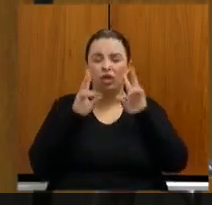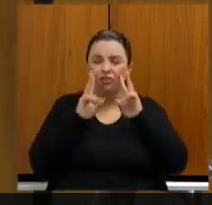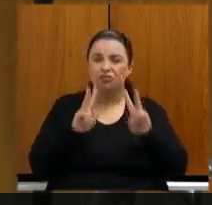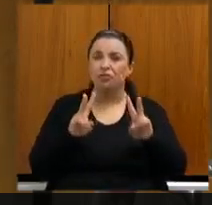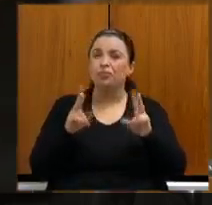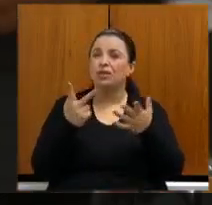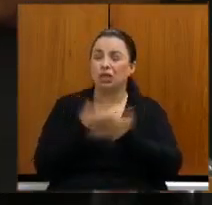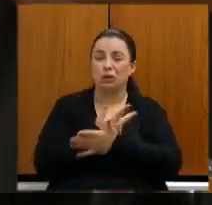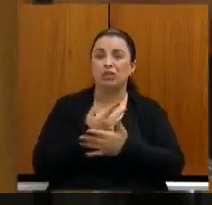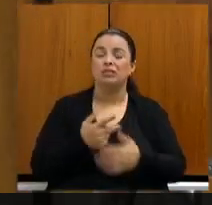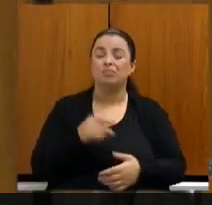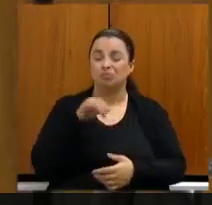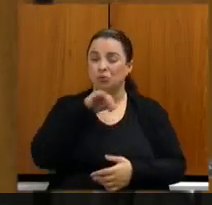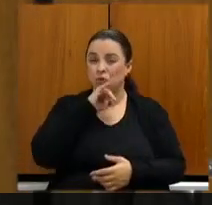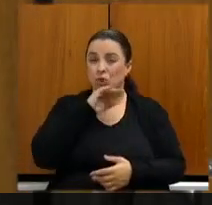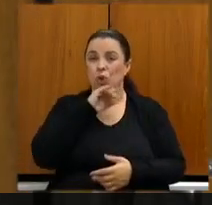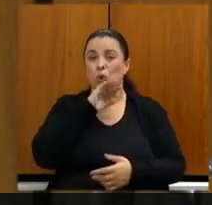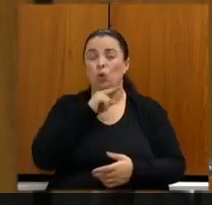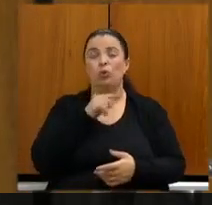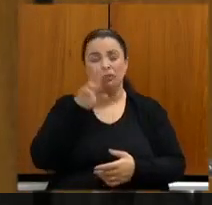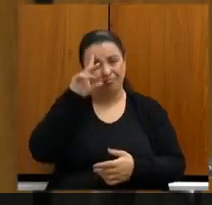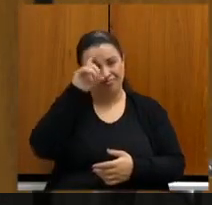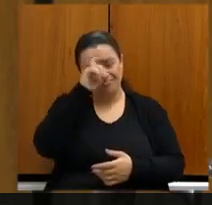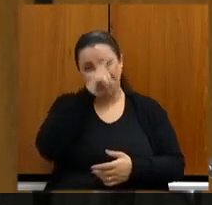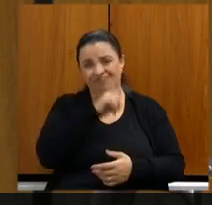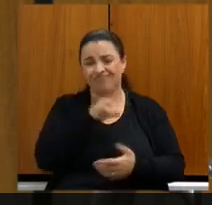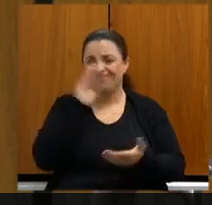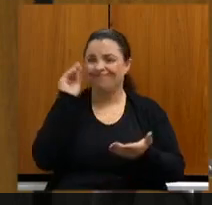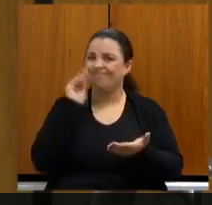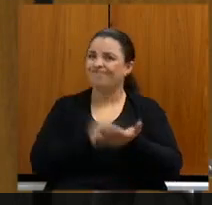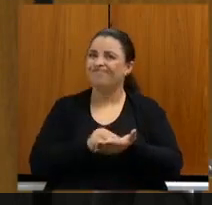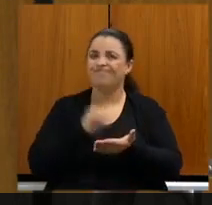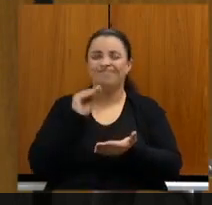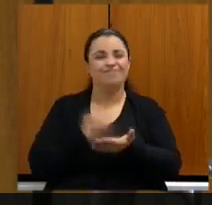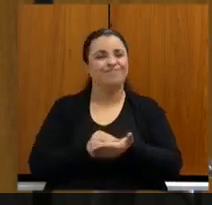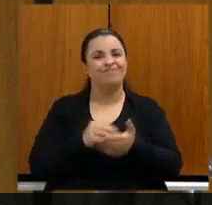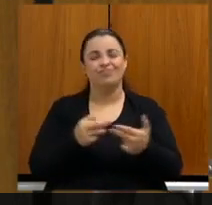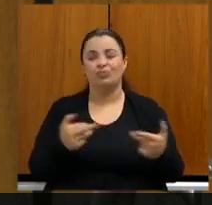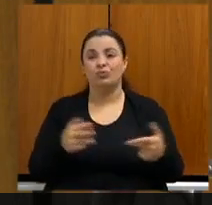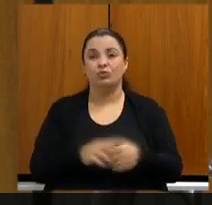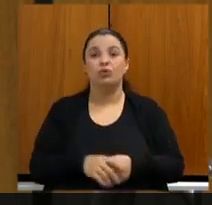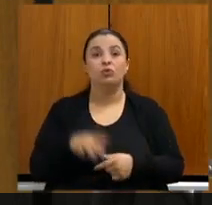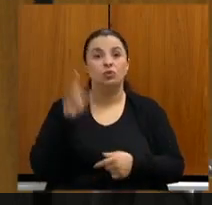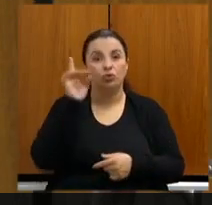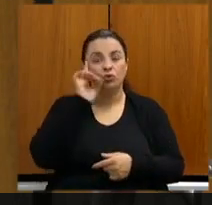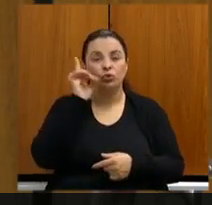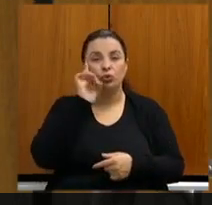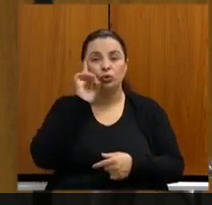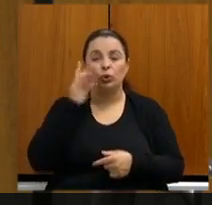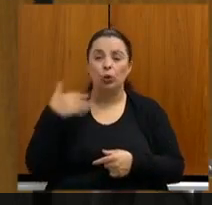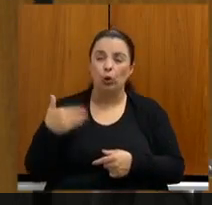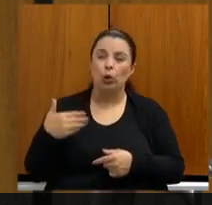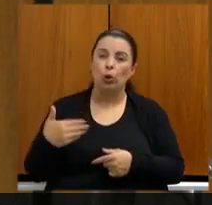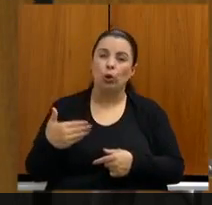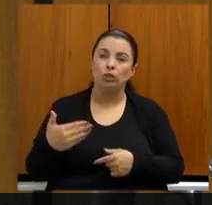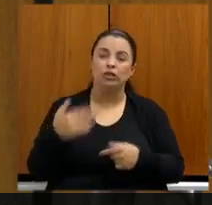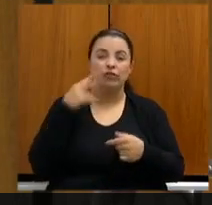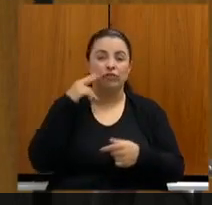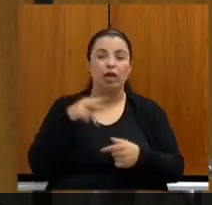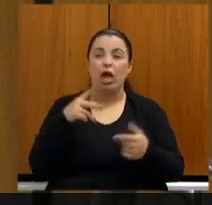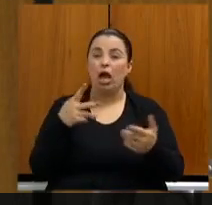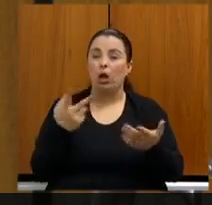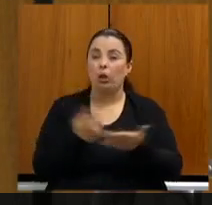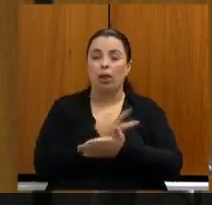é ruim precário então todo dia a gente está em uma marcha diferente acompanhando um caso de